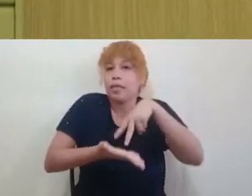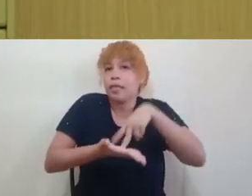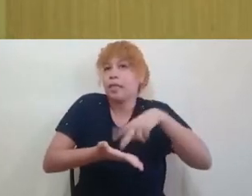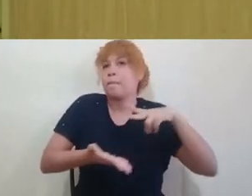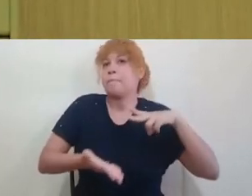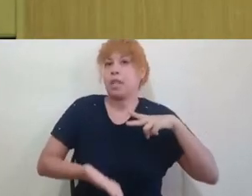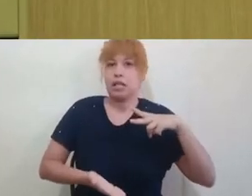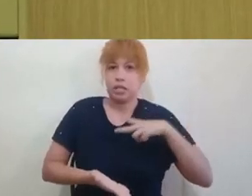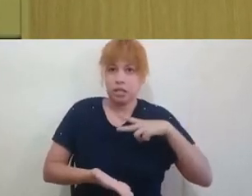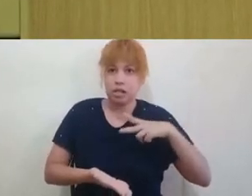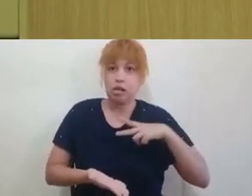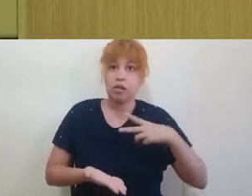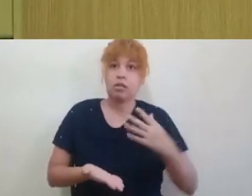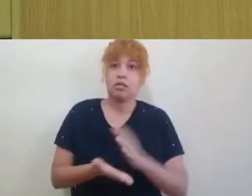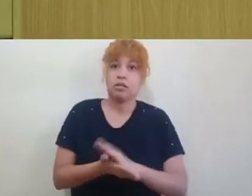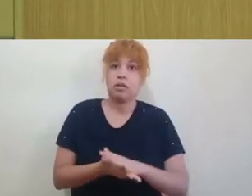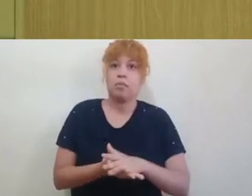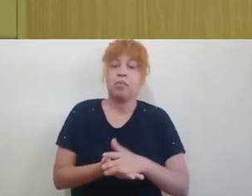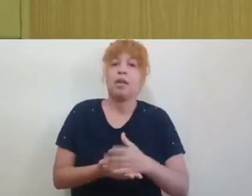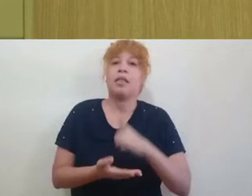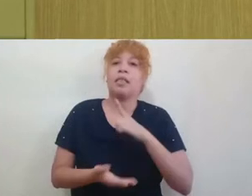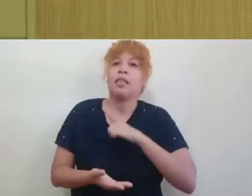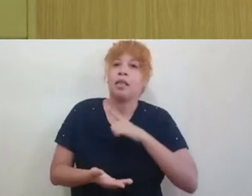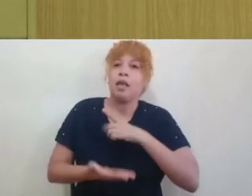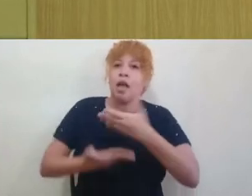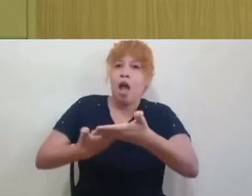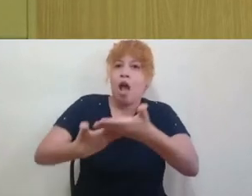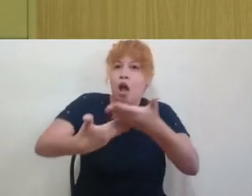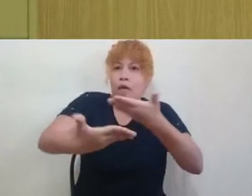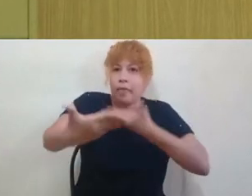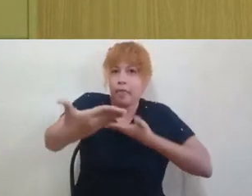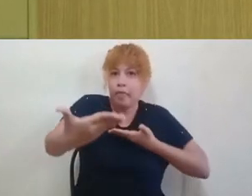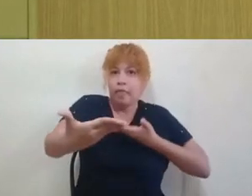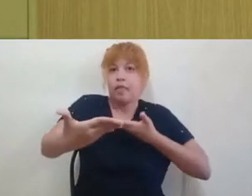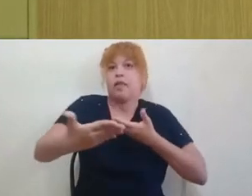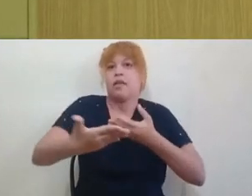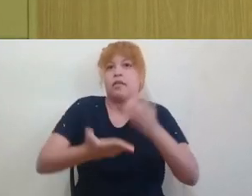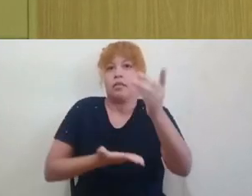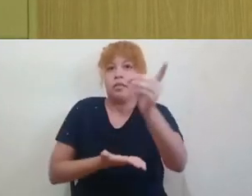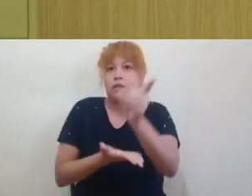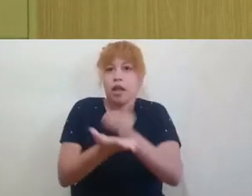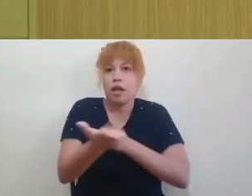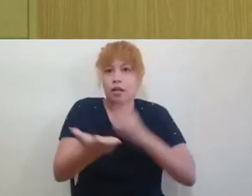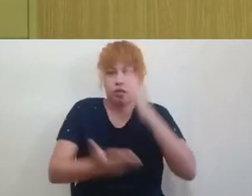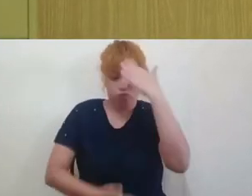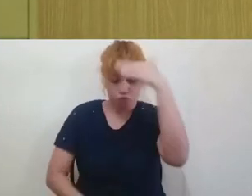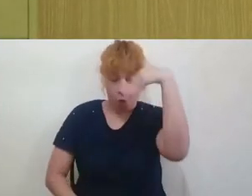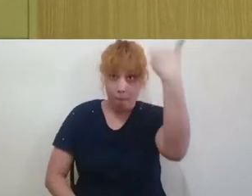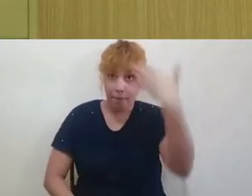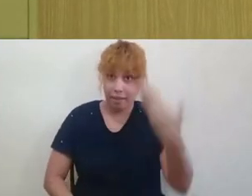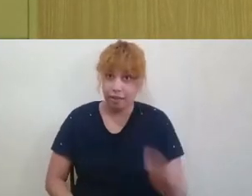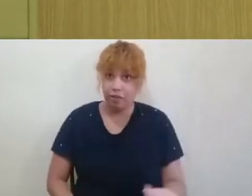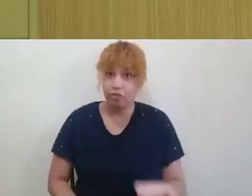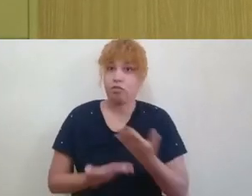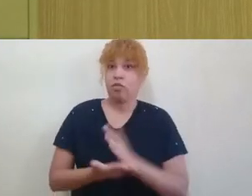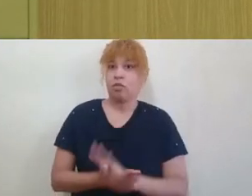pró-reitora, saudar os diretores das outras unidades e